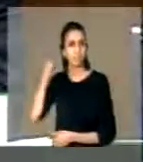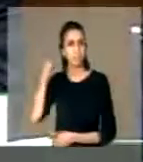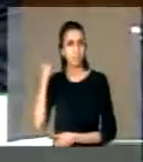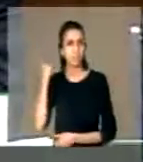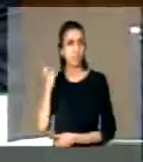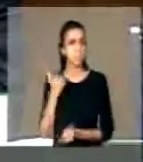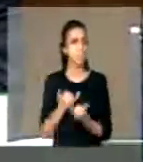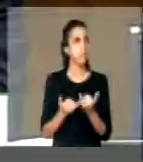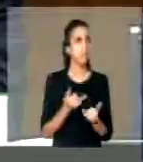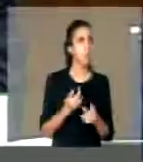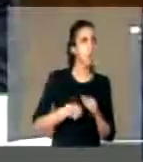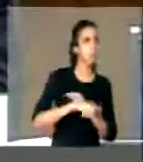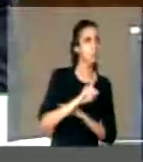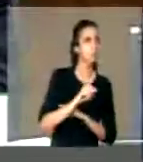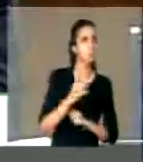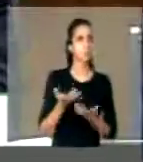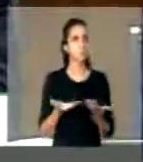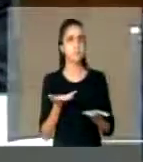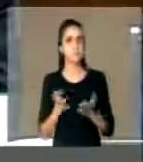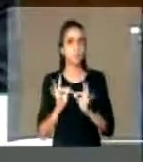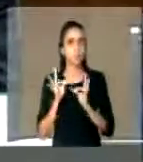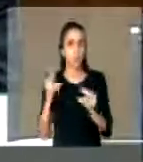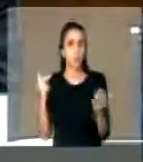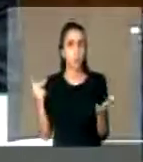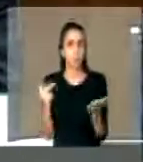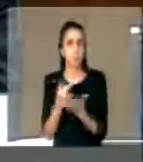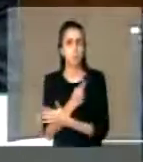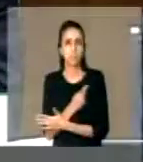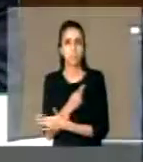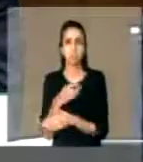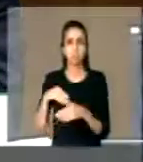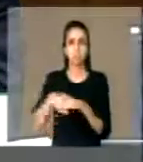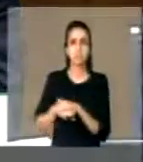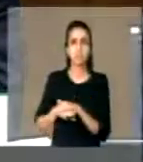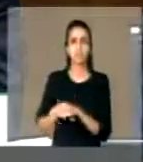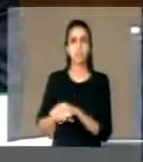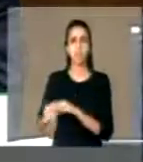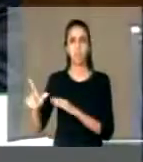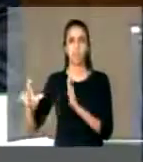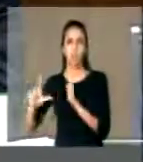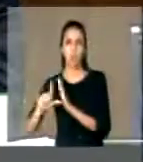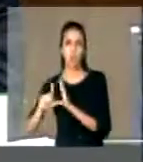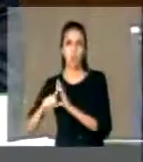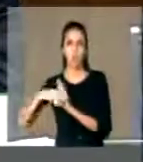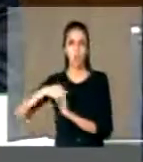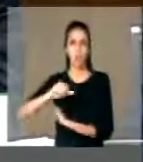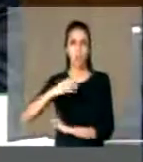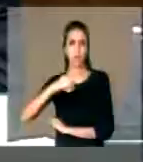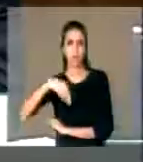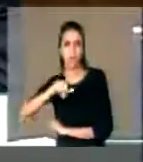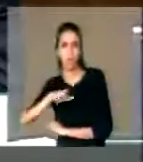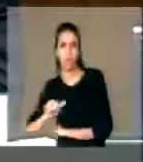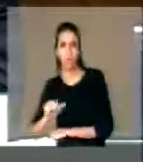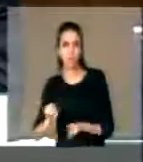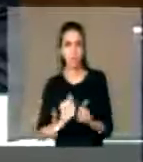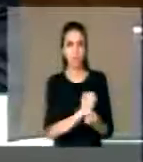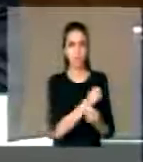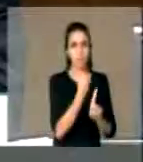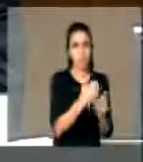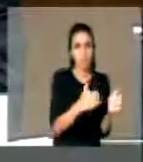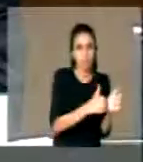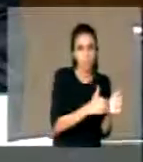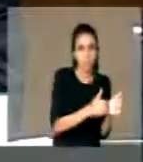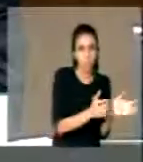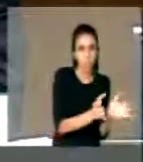as sotainas insurretas do Seminário de Olinda, nas lojas maçônicas e sociedades secretas,